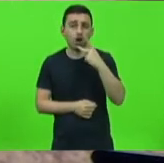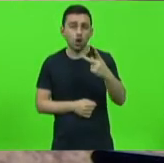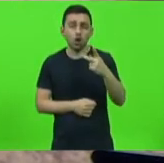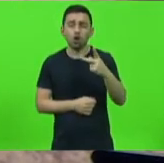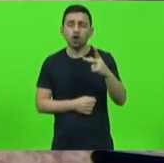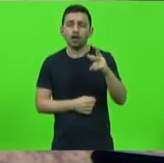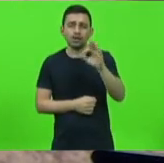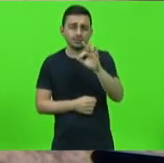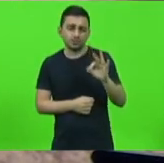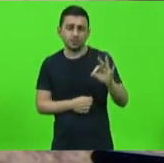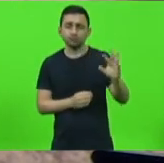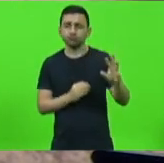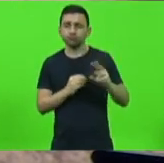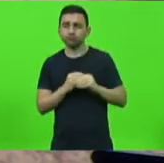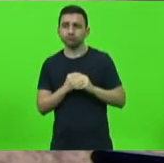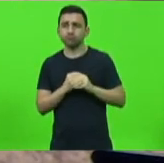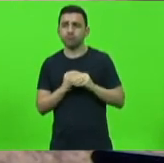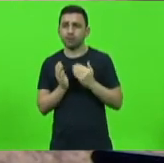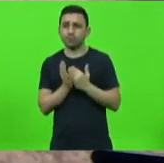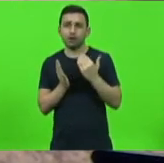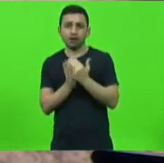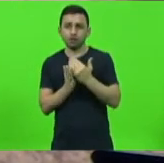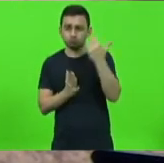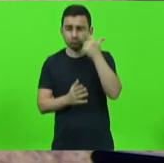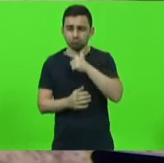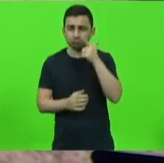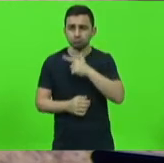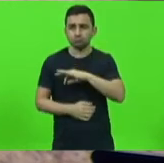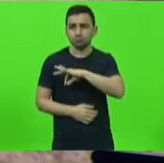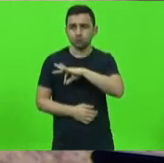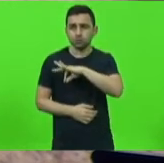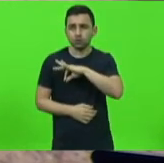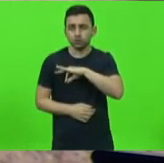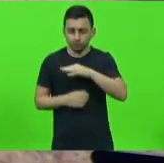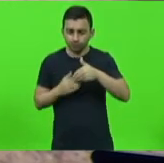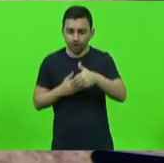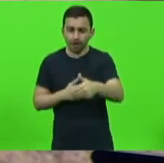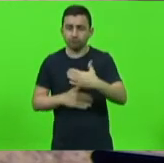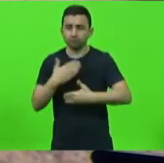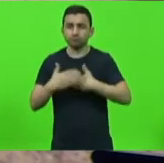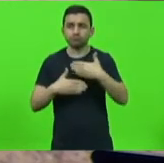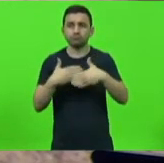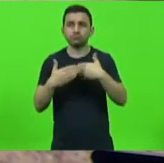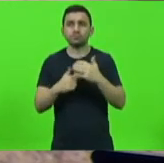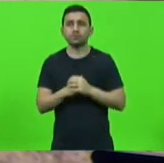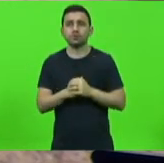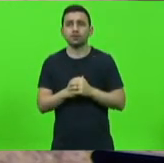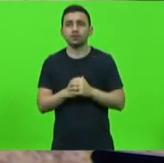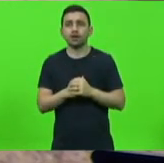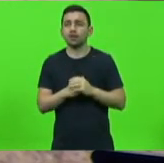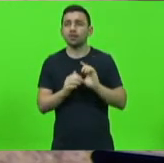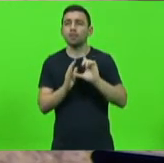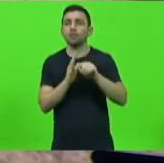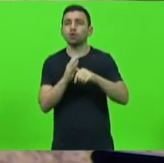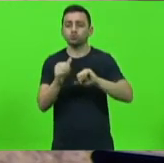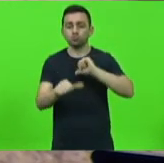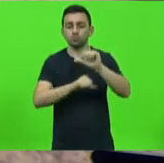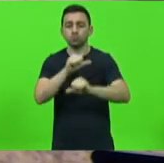o piso maior dos policiais que entram na carreira. Depois, muda de